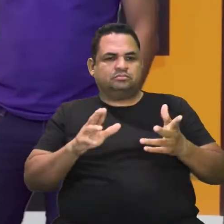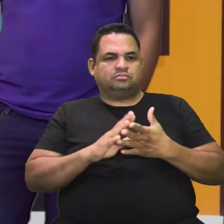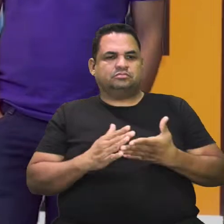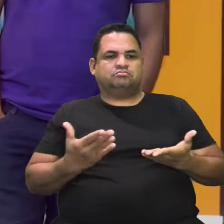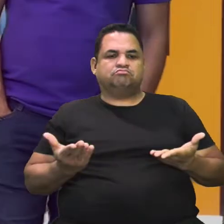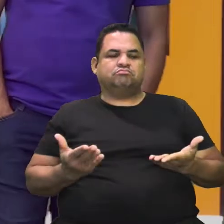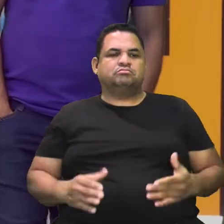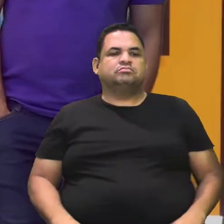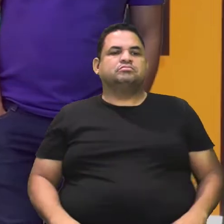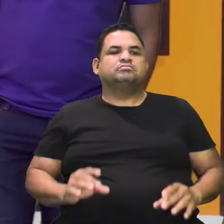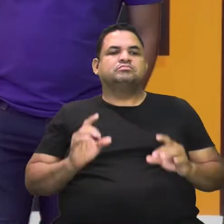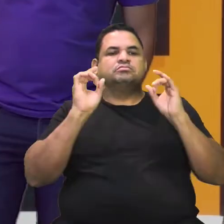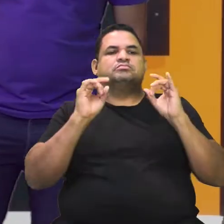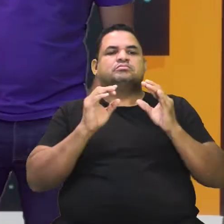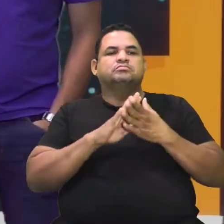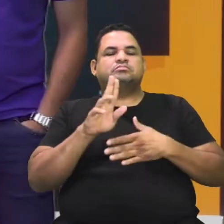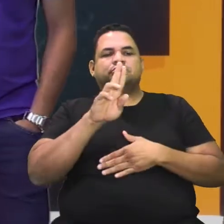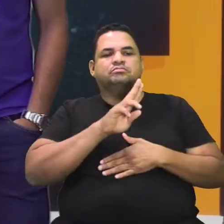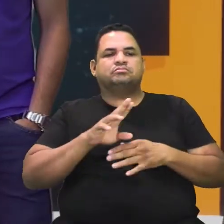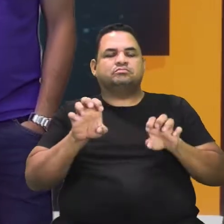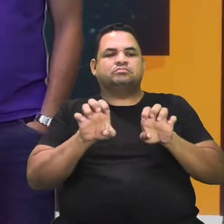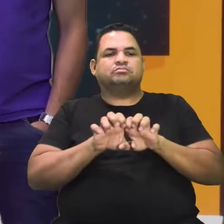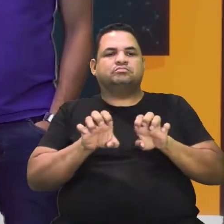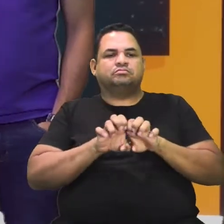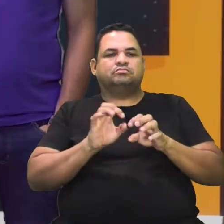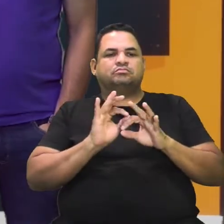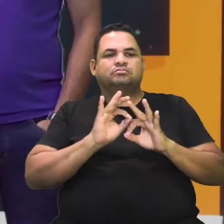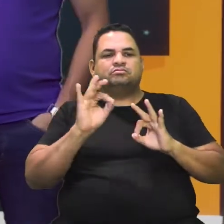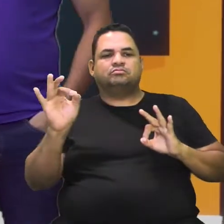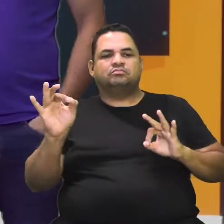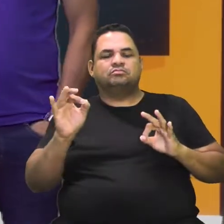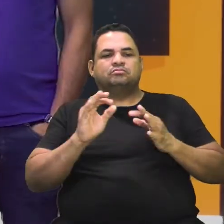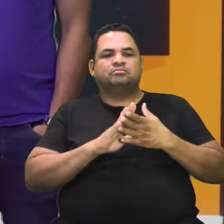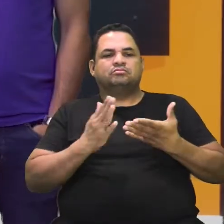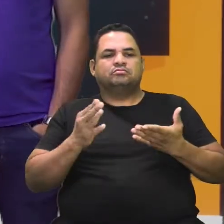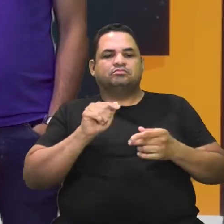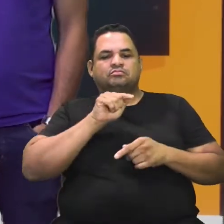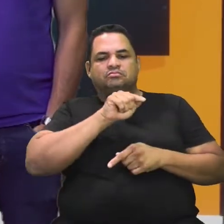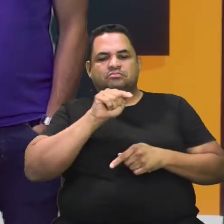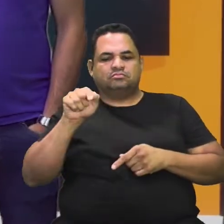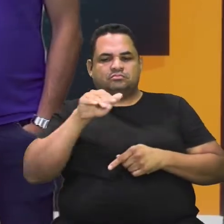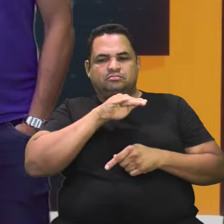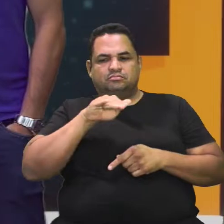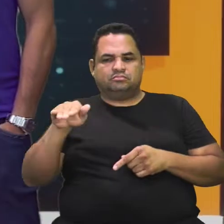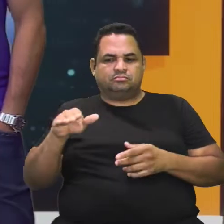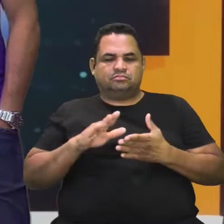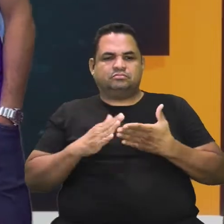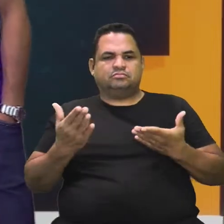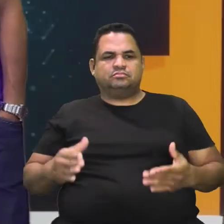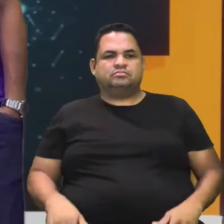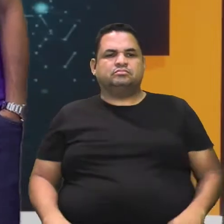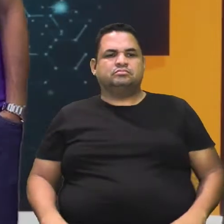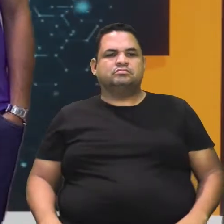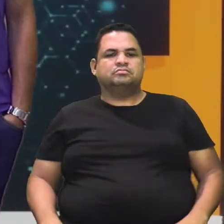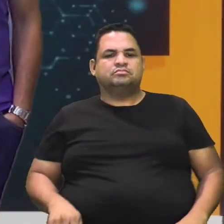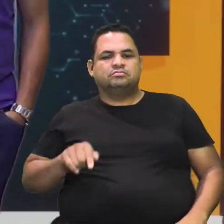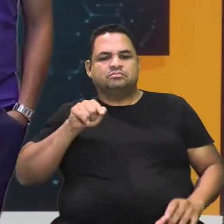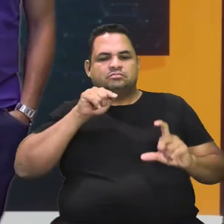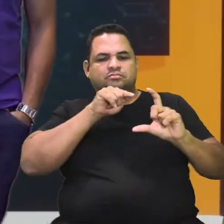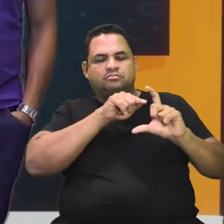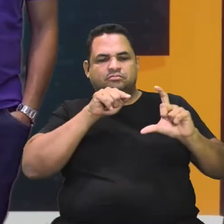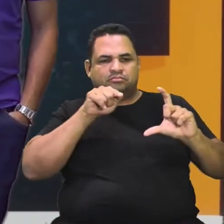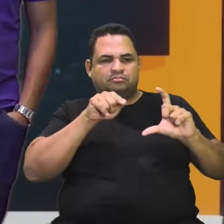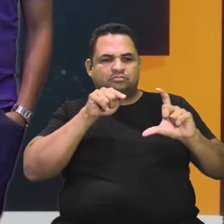de quem é quem. E outro detalhe, né? Usar aquela equação da distância entre um ponto e uma reta, ou seja, entre o centro